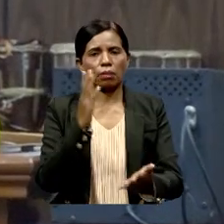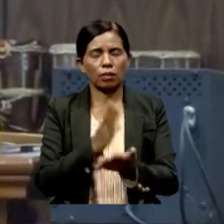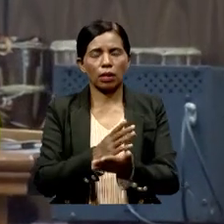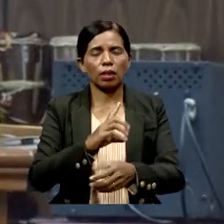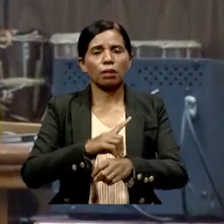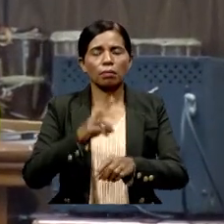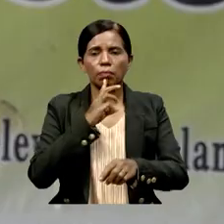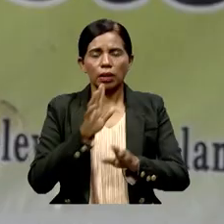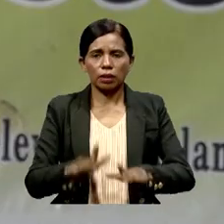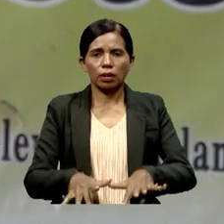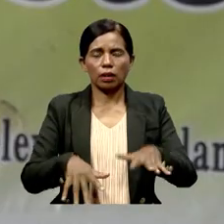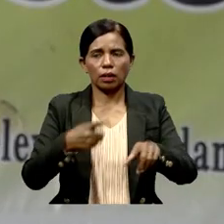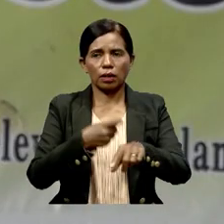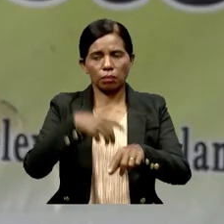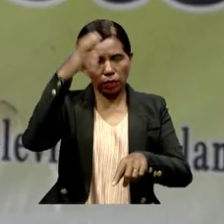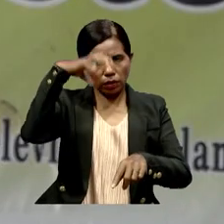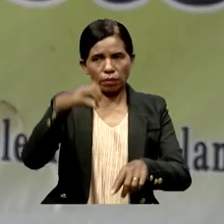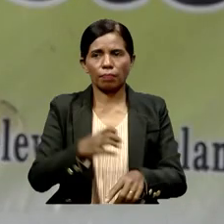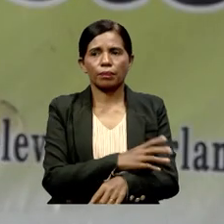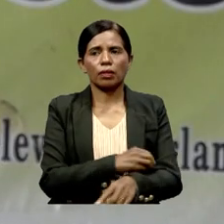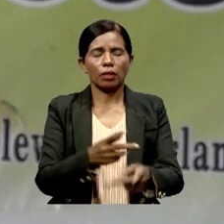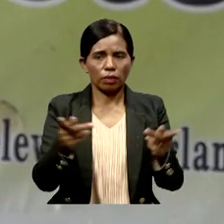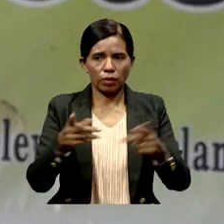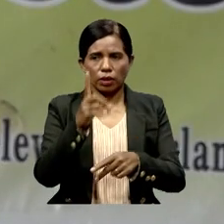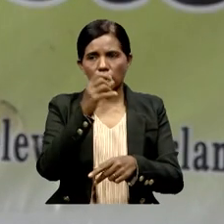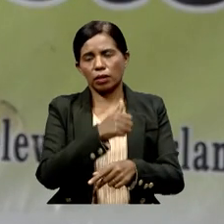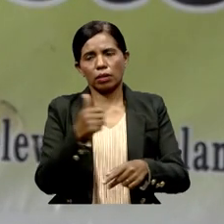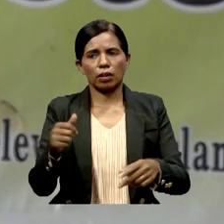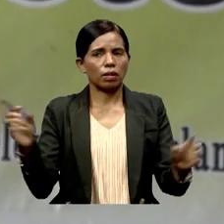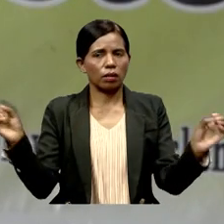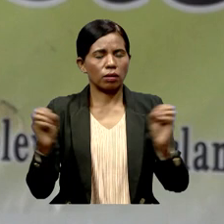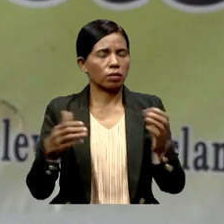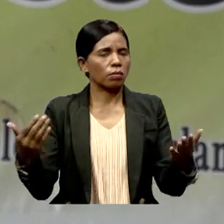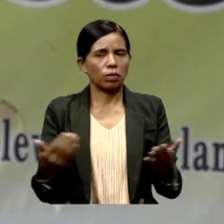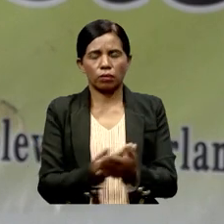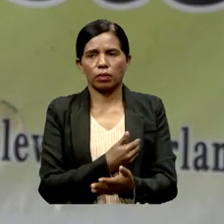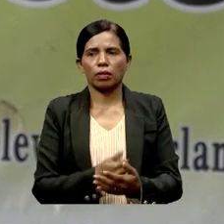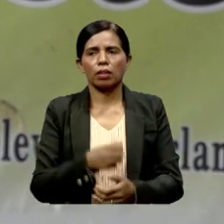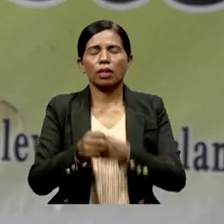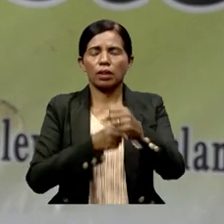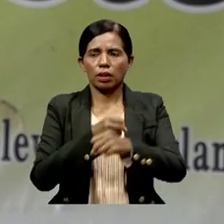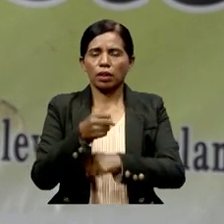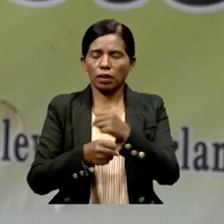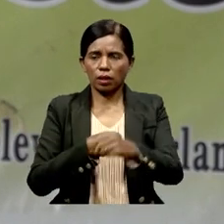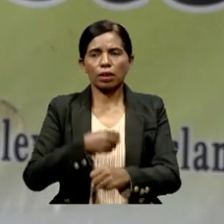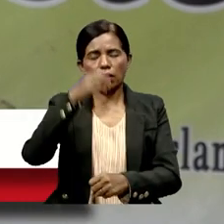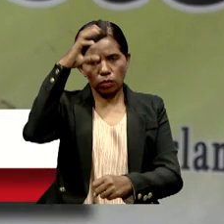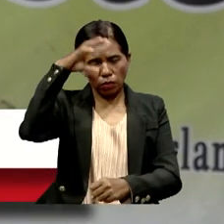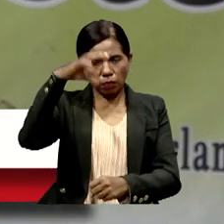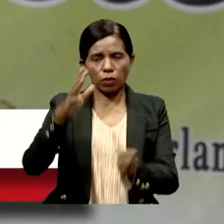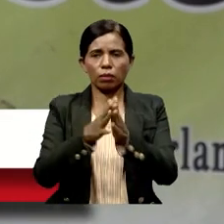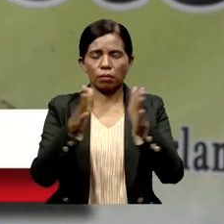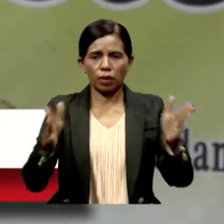e a tempo udang. Inundação e a Dili no e a fatin selo, nila os bot fong. Tinan-tinan kuando udang bot mai ita